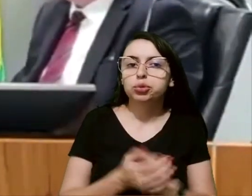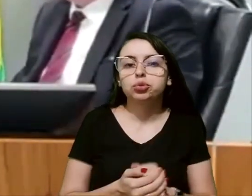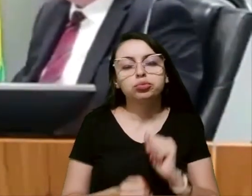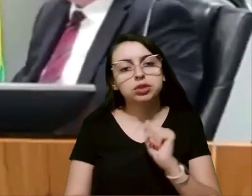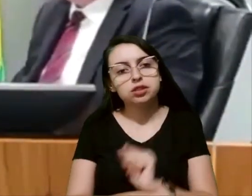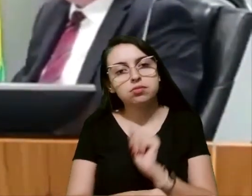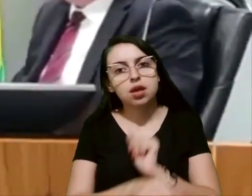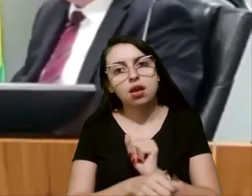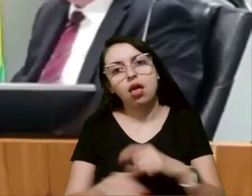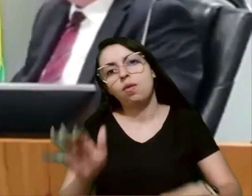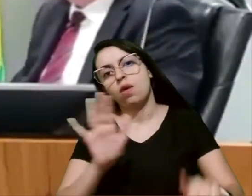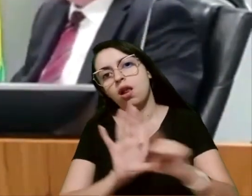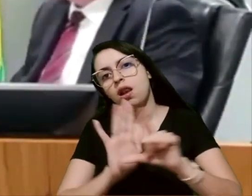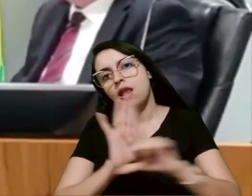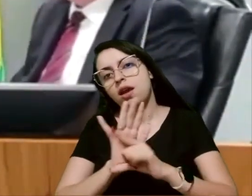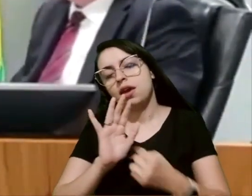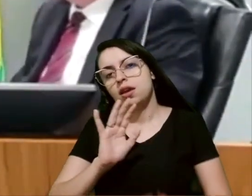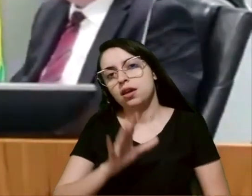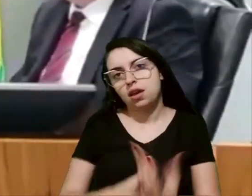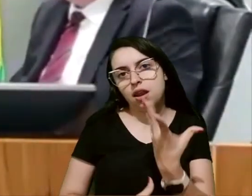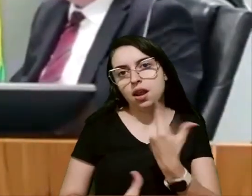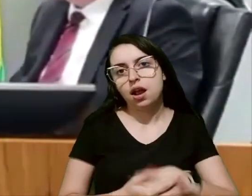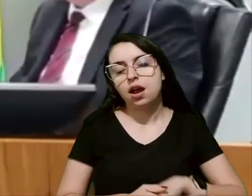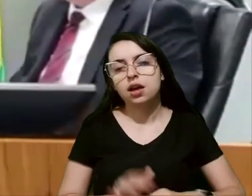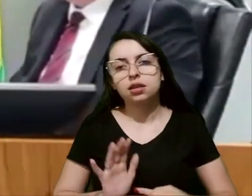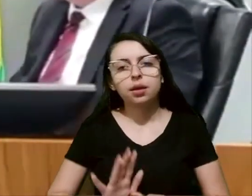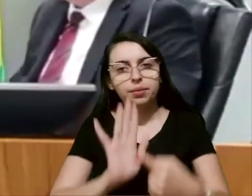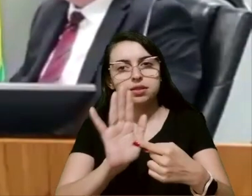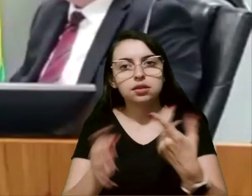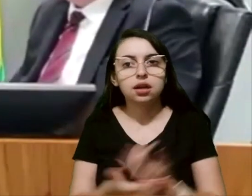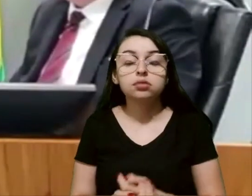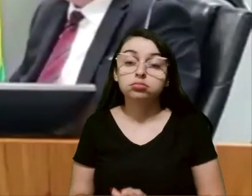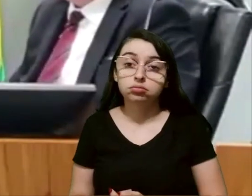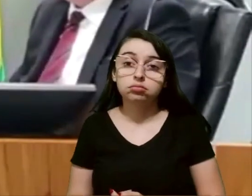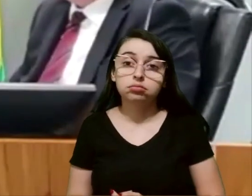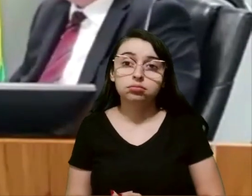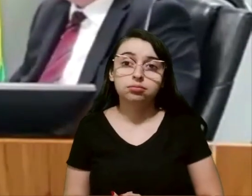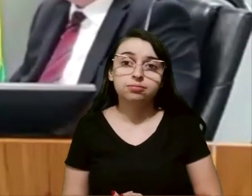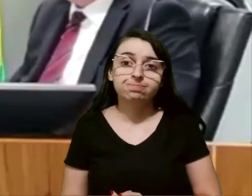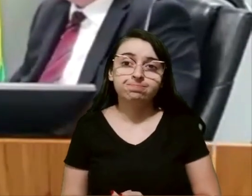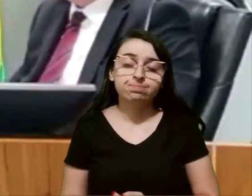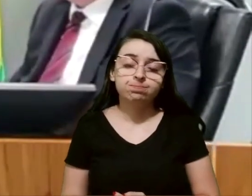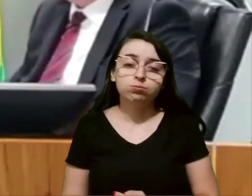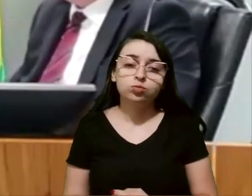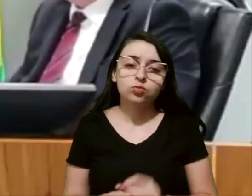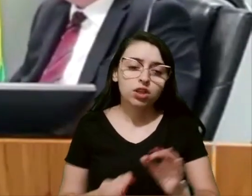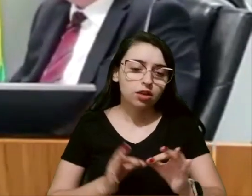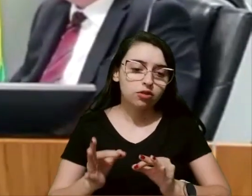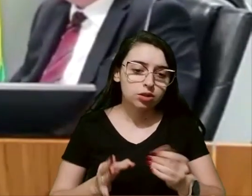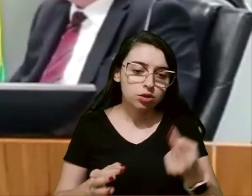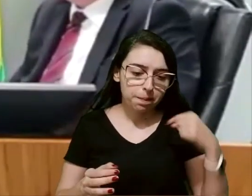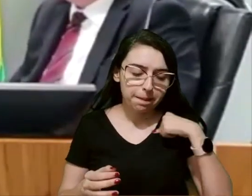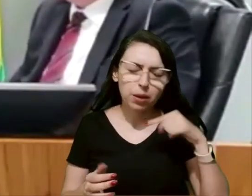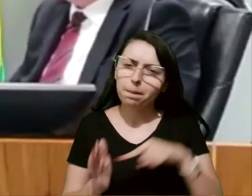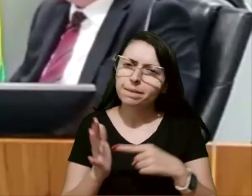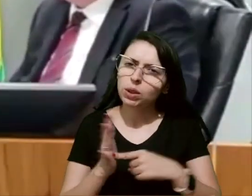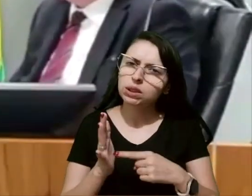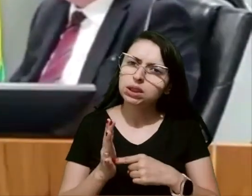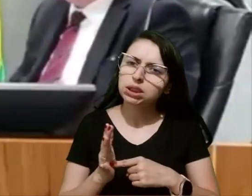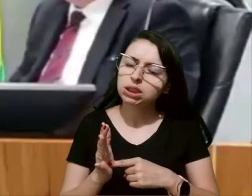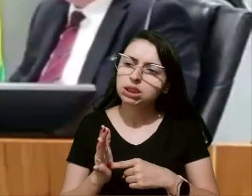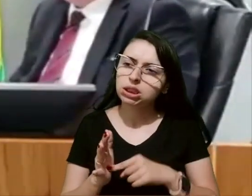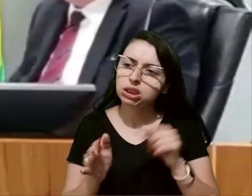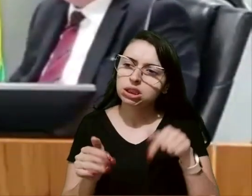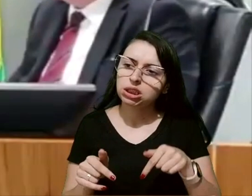em andamento, se a gente tem que esperar uma lei congressual. Então, eh eh, essa eu acho que é um pouco do funcionamento. E meu ponto